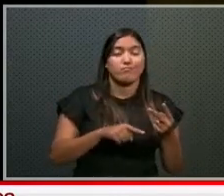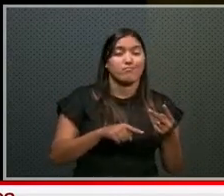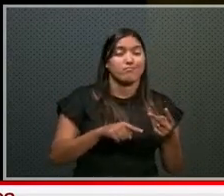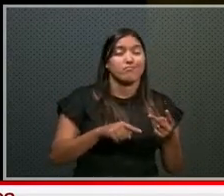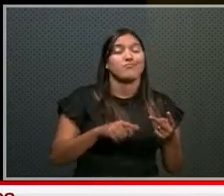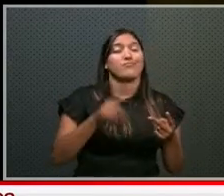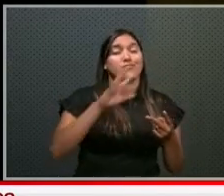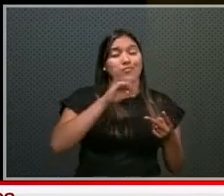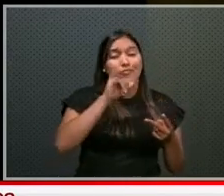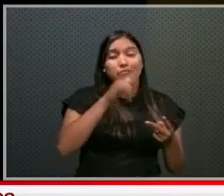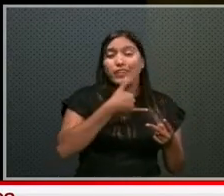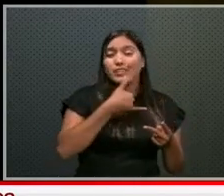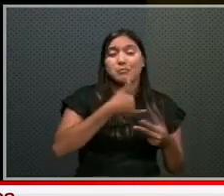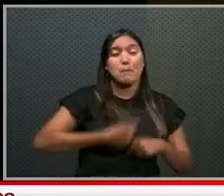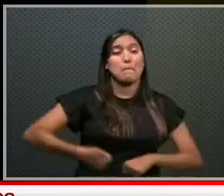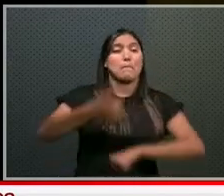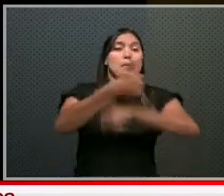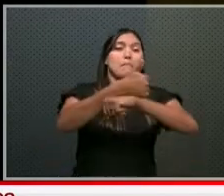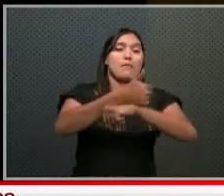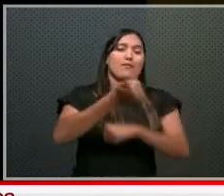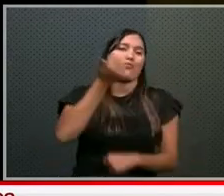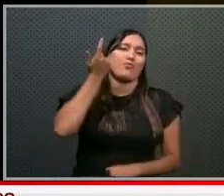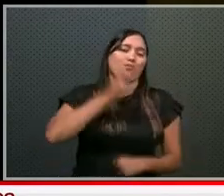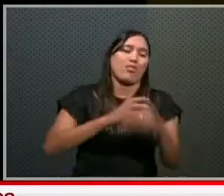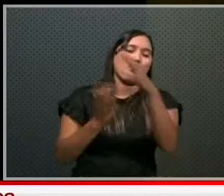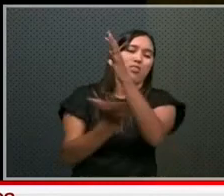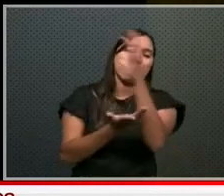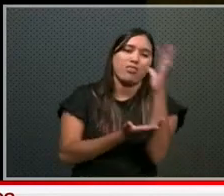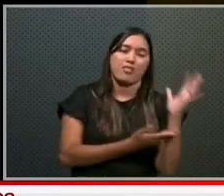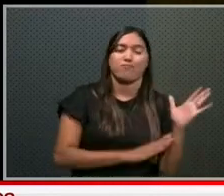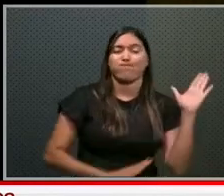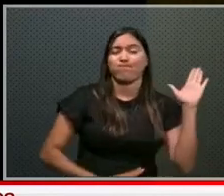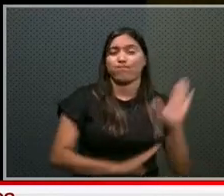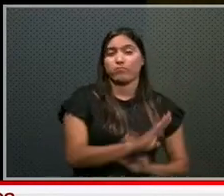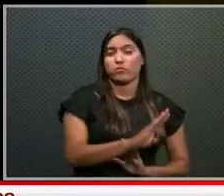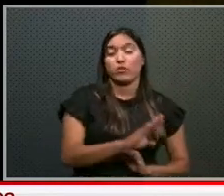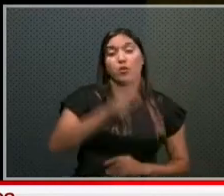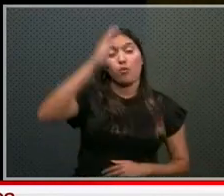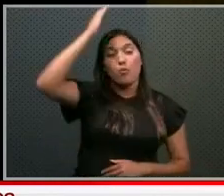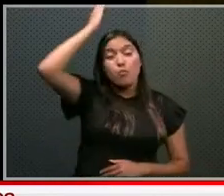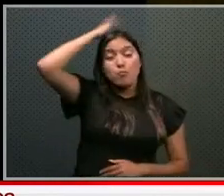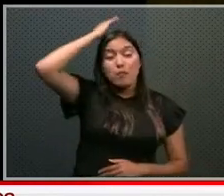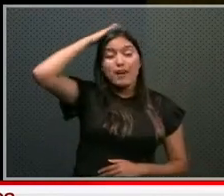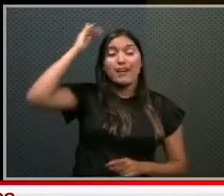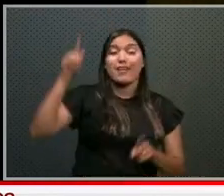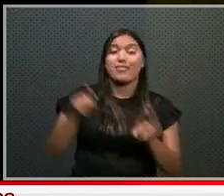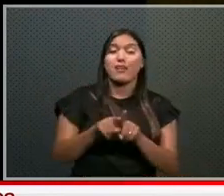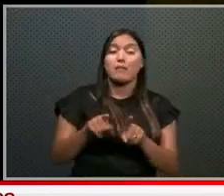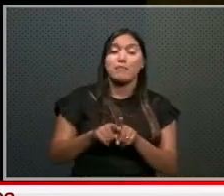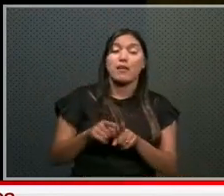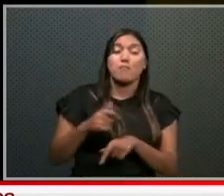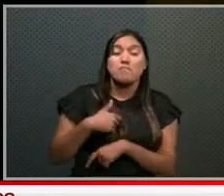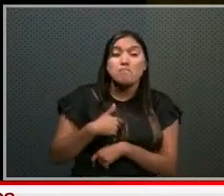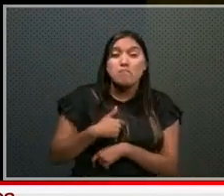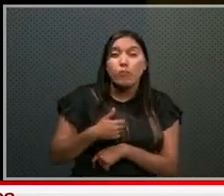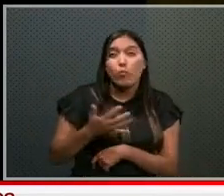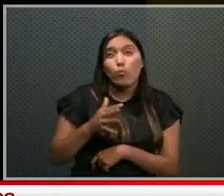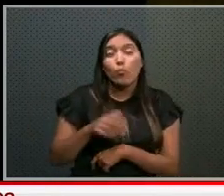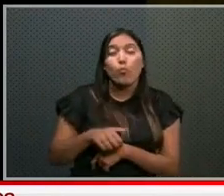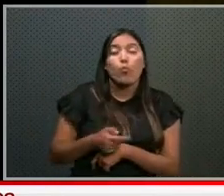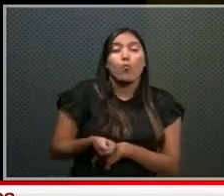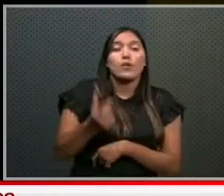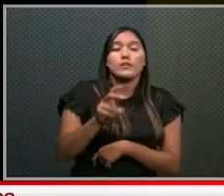de ser campeão o Estado do Pará infelizmente é responsável por quase metade ainda dos desmatamentos e queimadas na Amazônia Legal